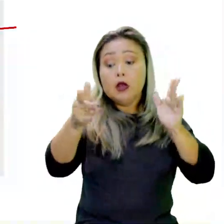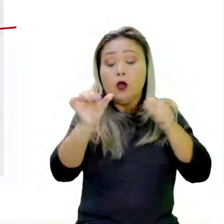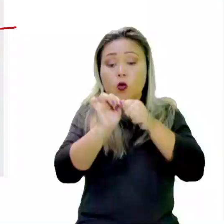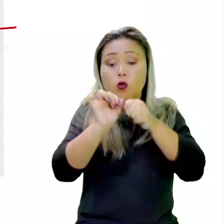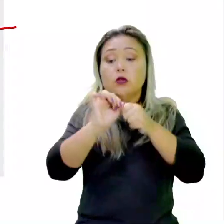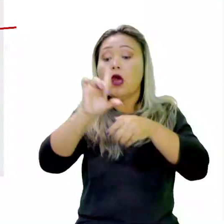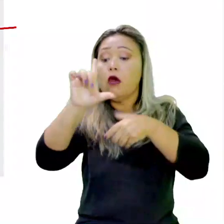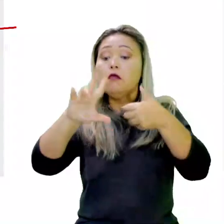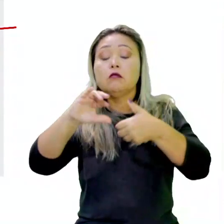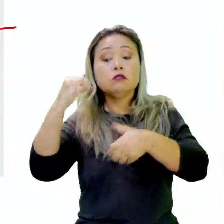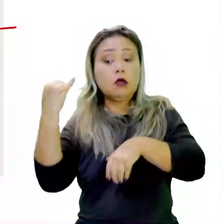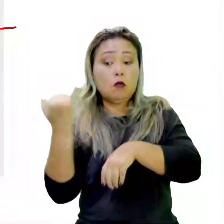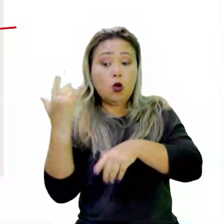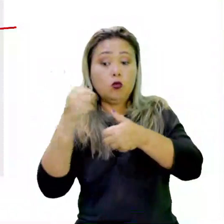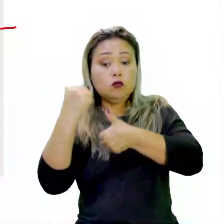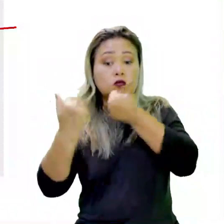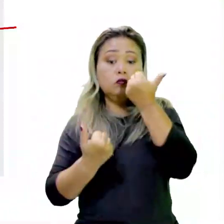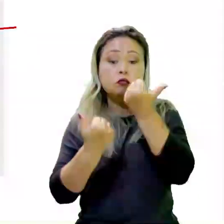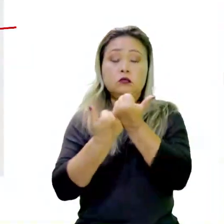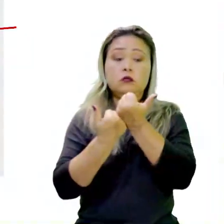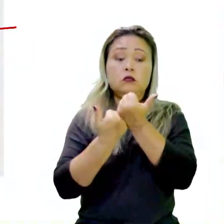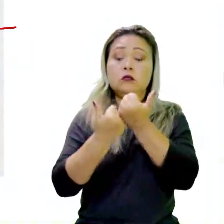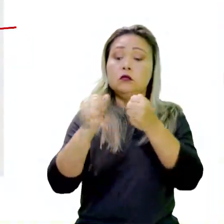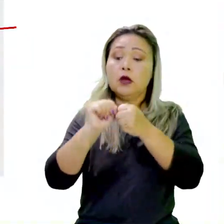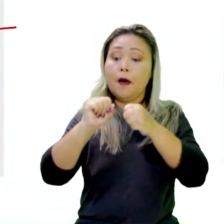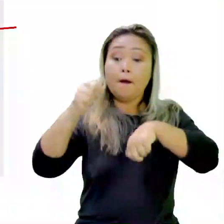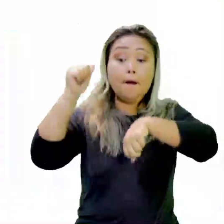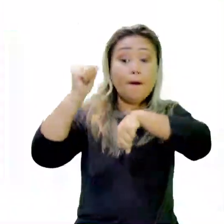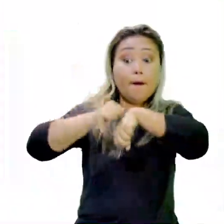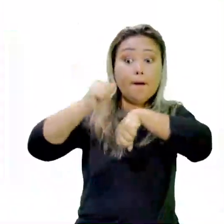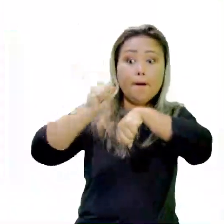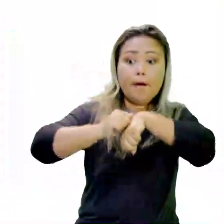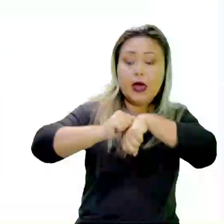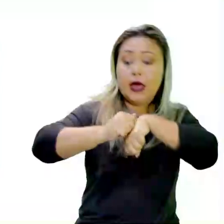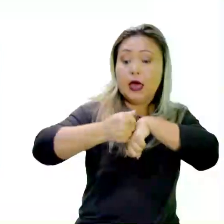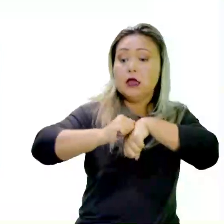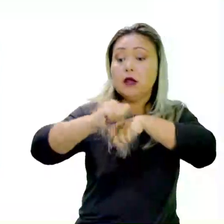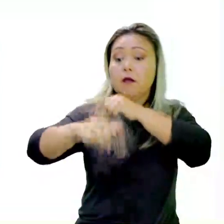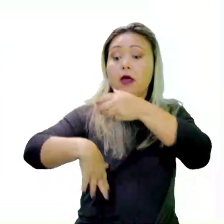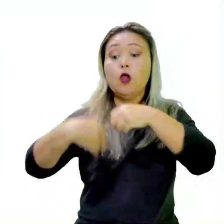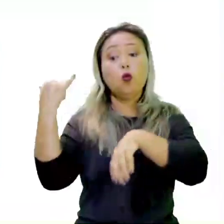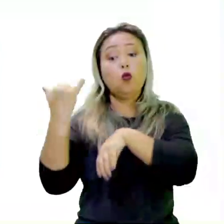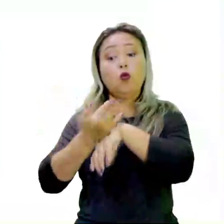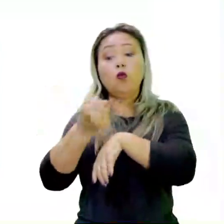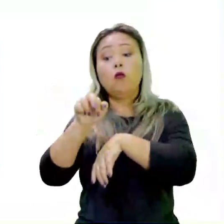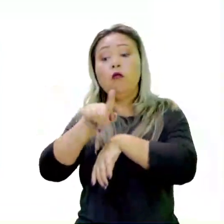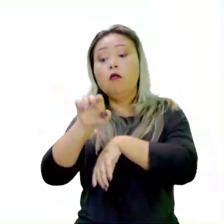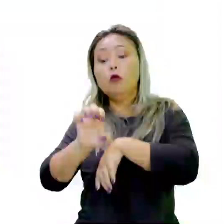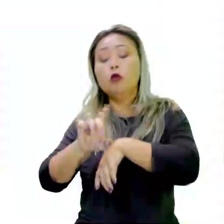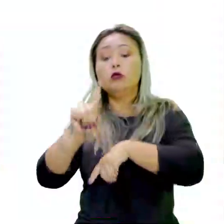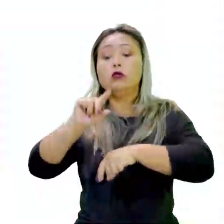importante substituição do mármore pelo bronze, quer dizer, mudou o material.